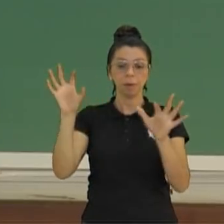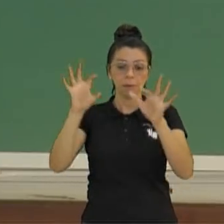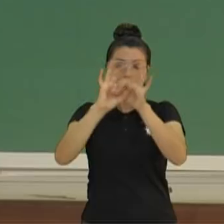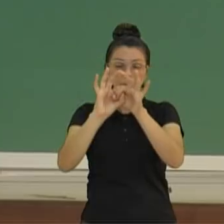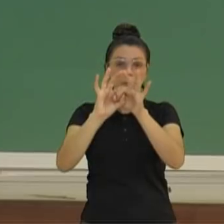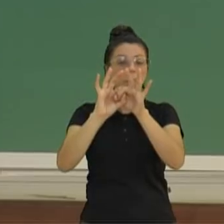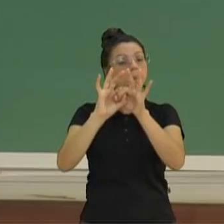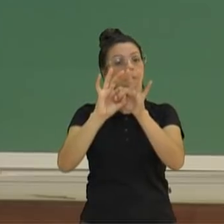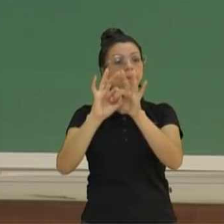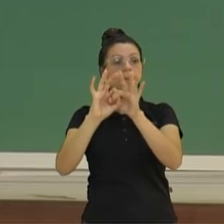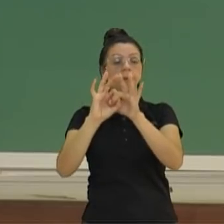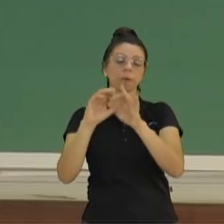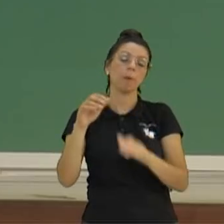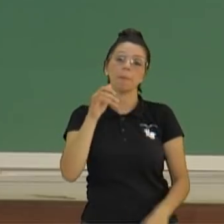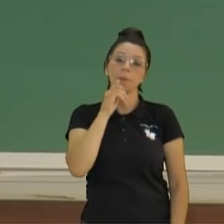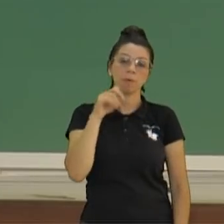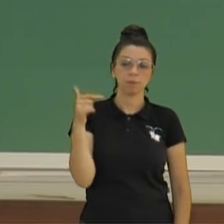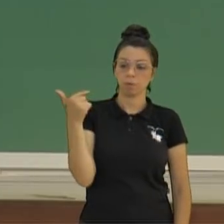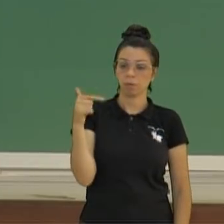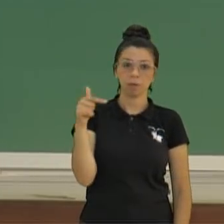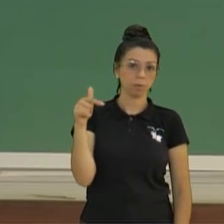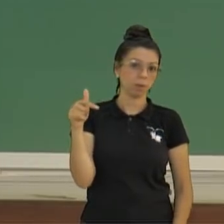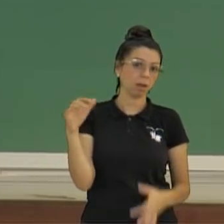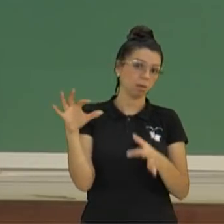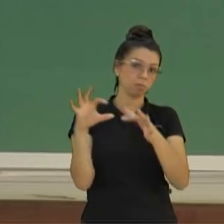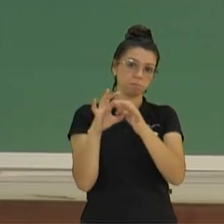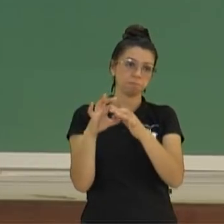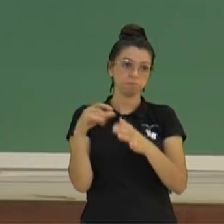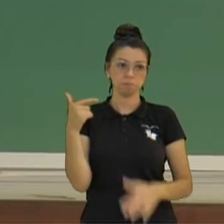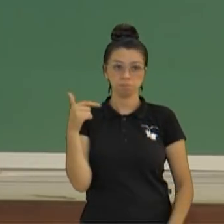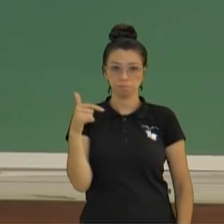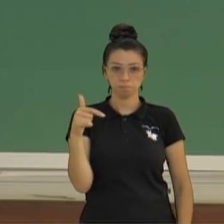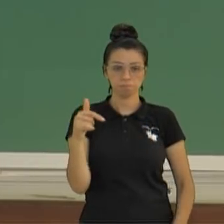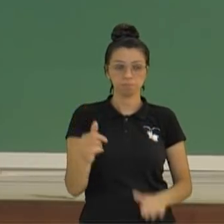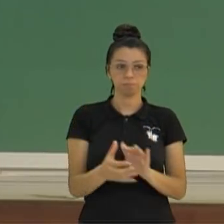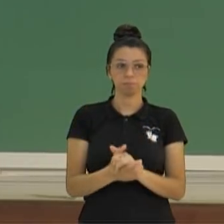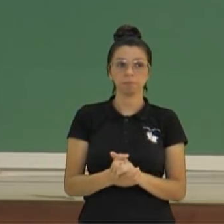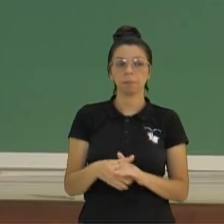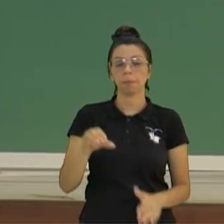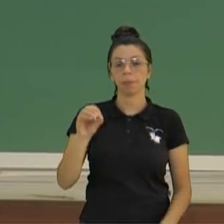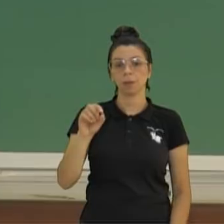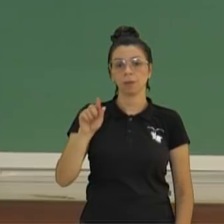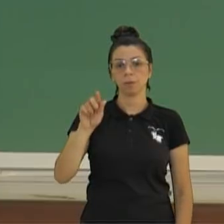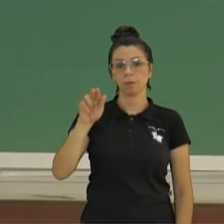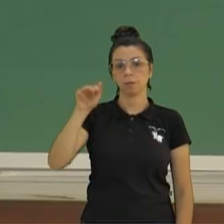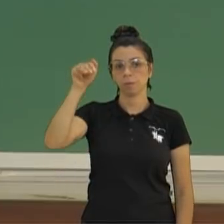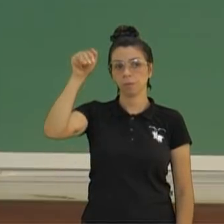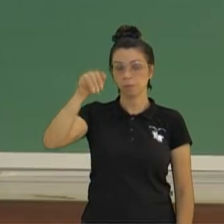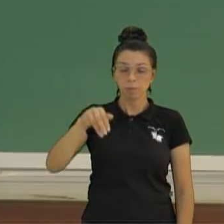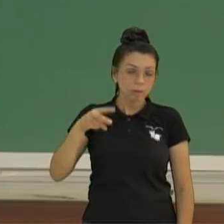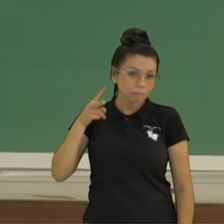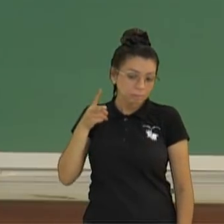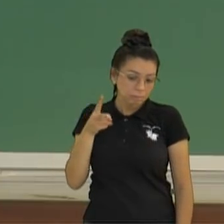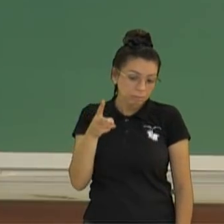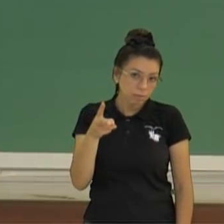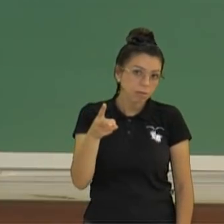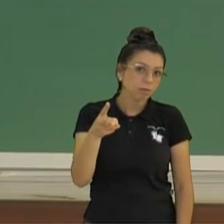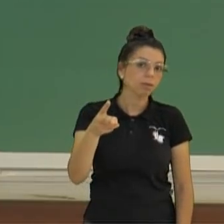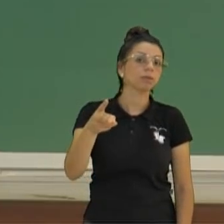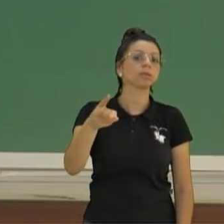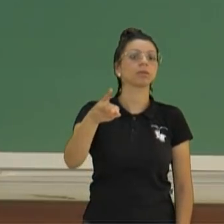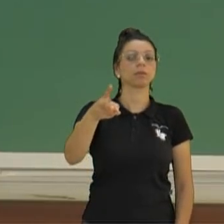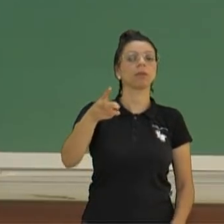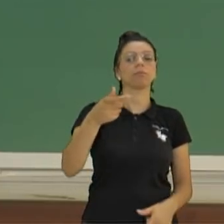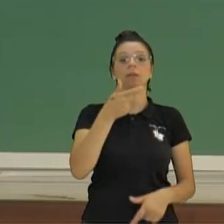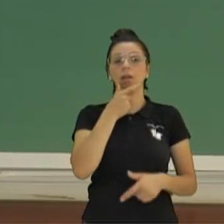tem conjunção, por exemplo, já quero explicar aqui para vocês. Ogum sempre foi um guerreiro. Então,